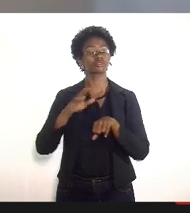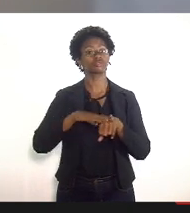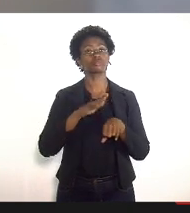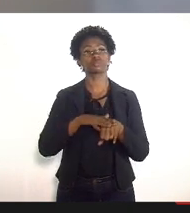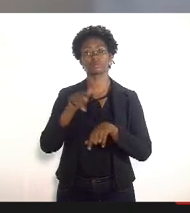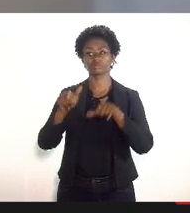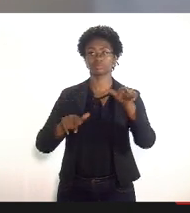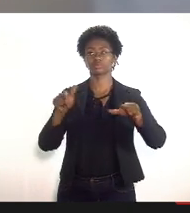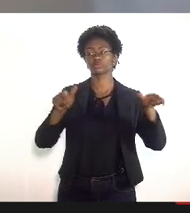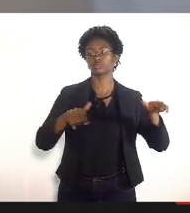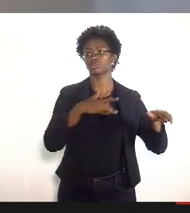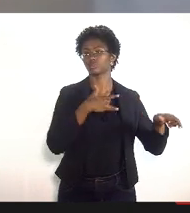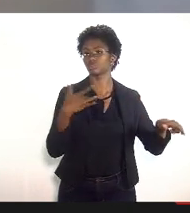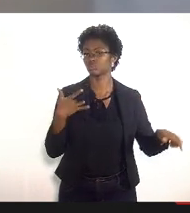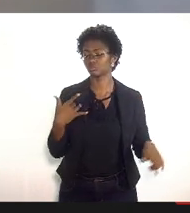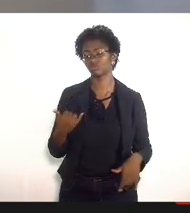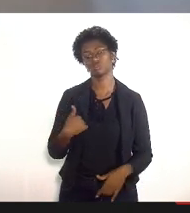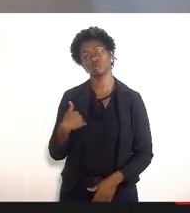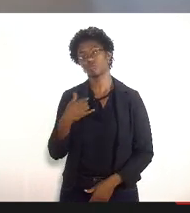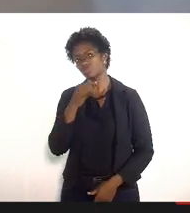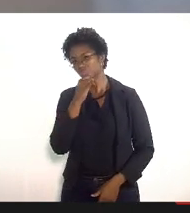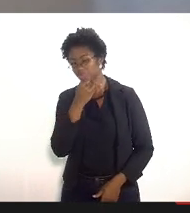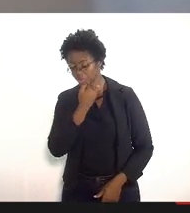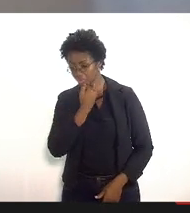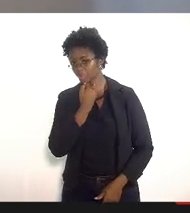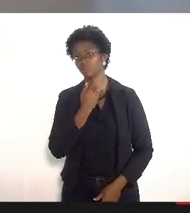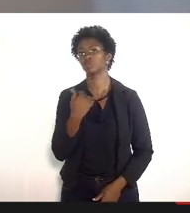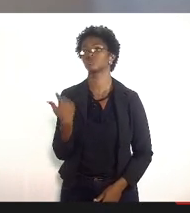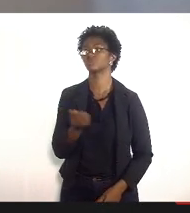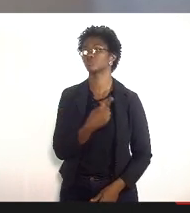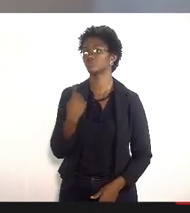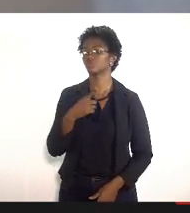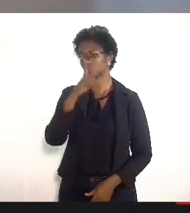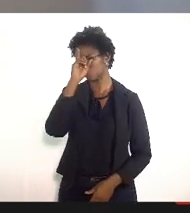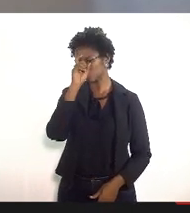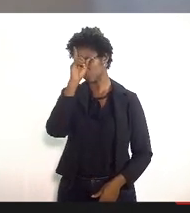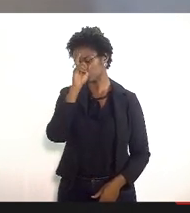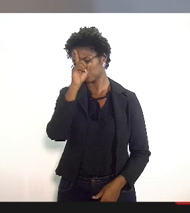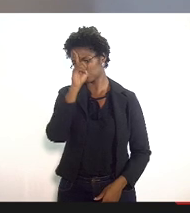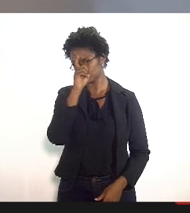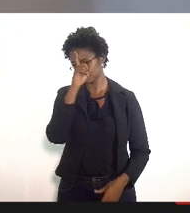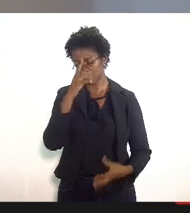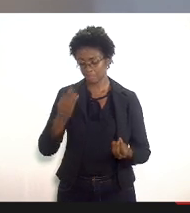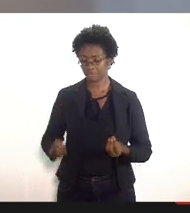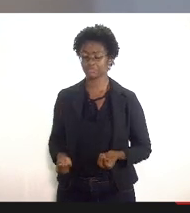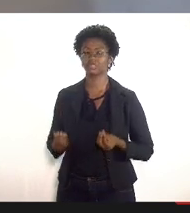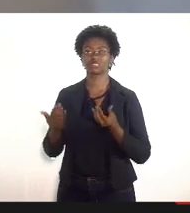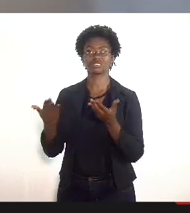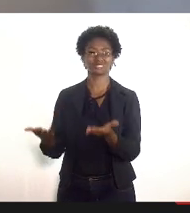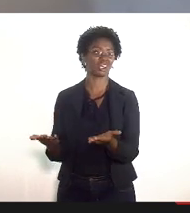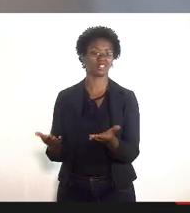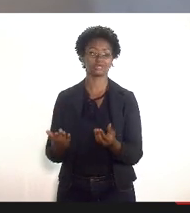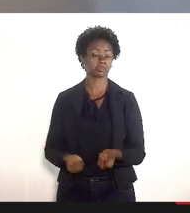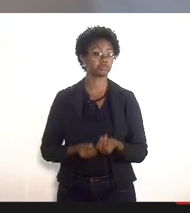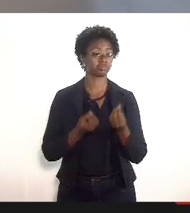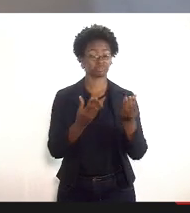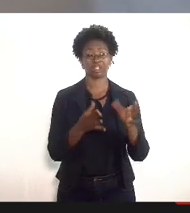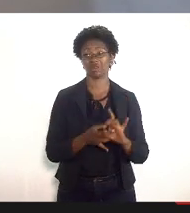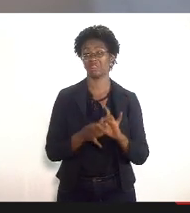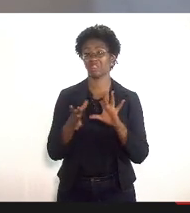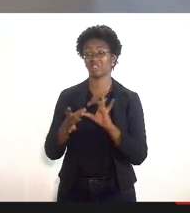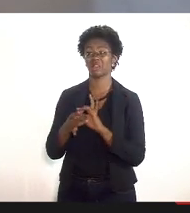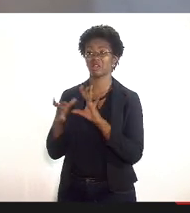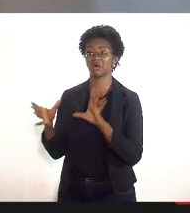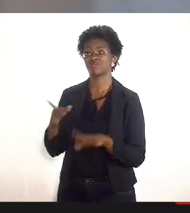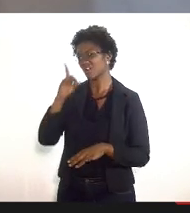saúde, e eu lamento muito que a gente esteja com esses hospitais sendo entregues sem nenhum critério para um